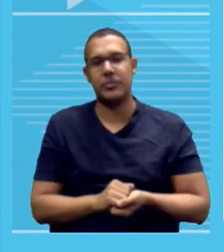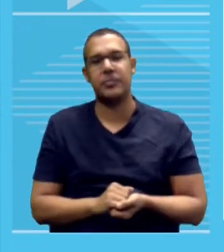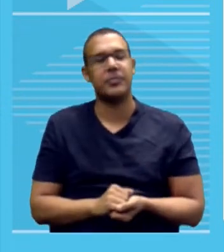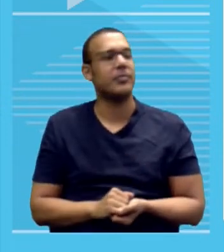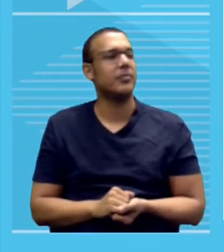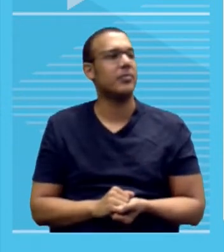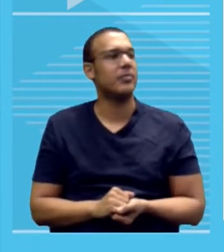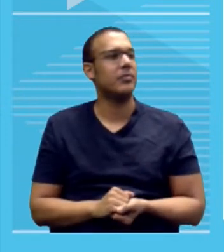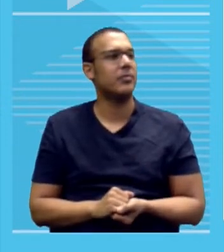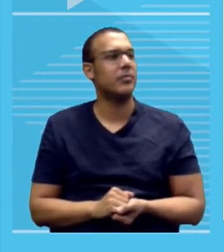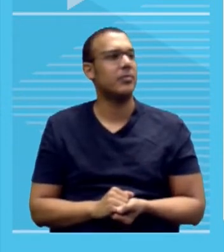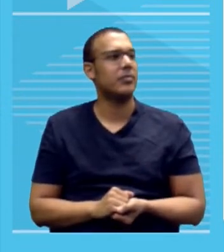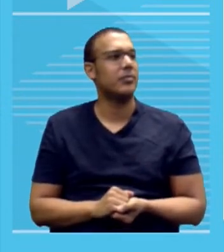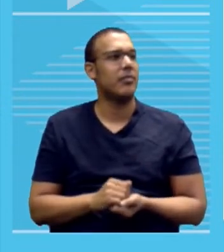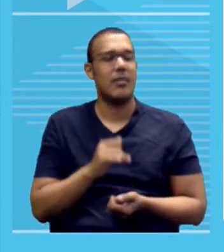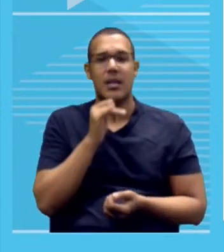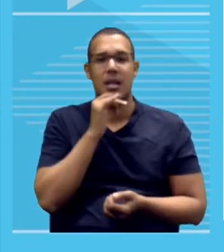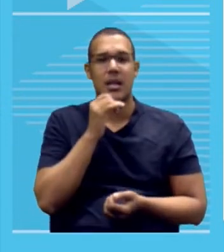só sparkle